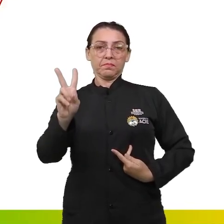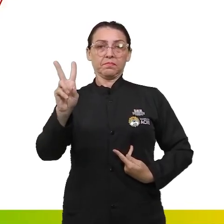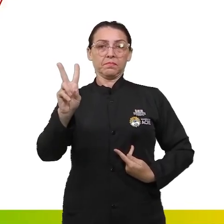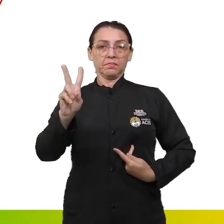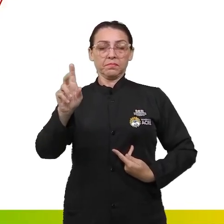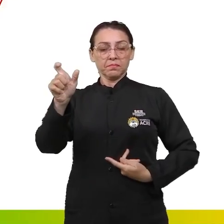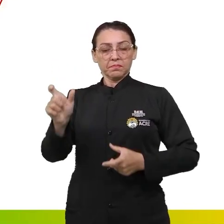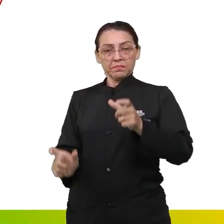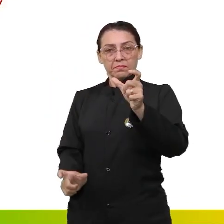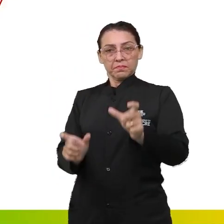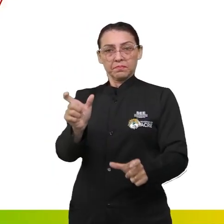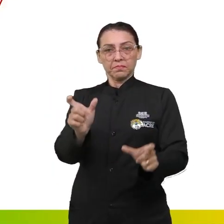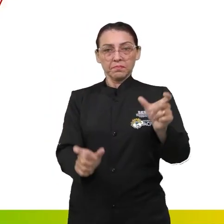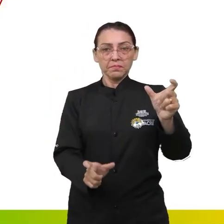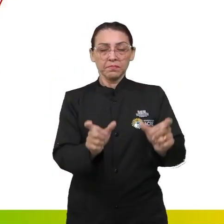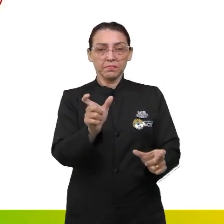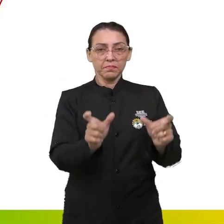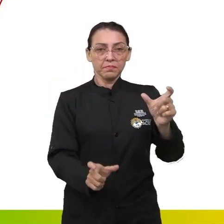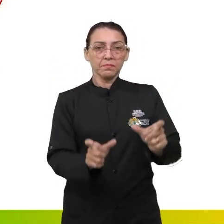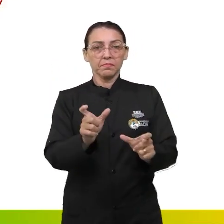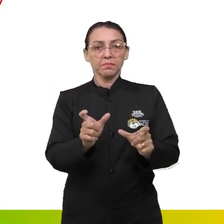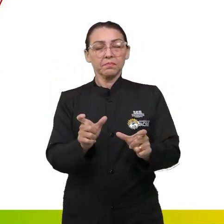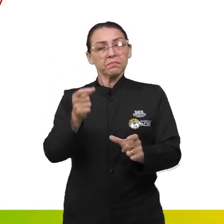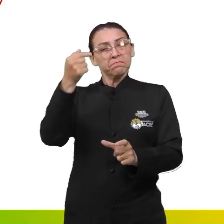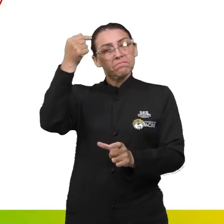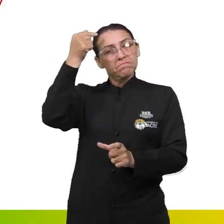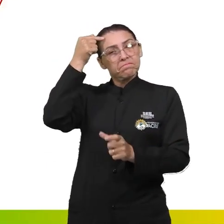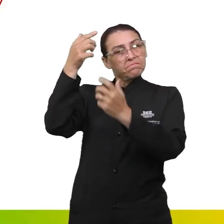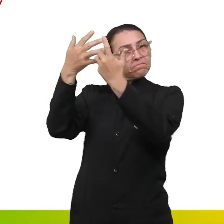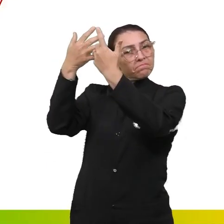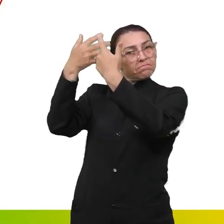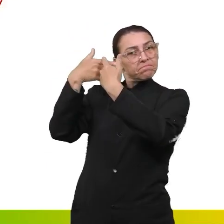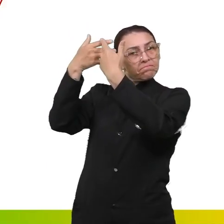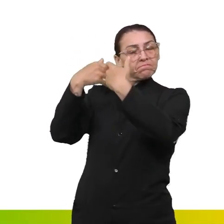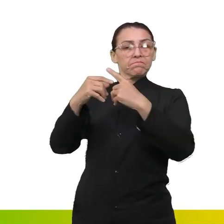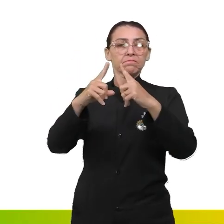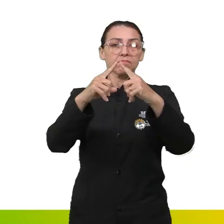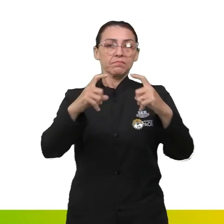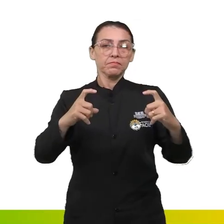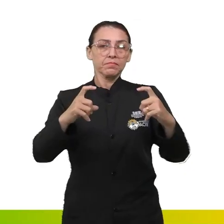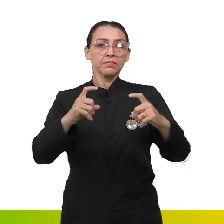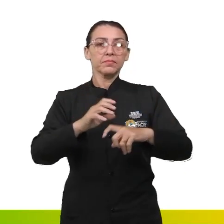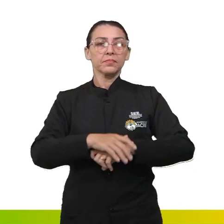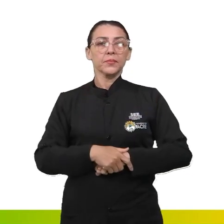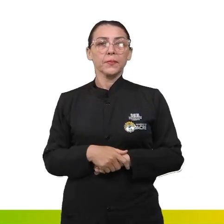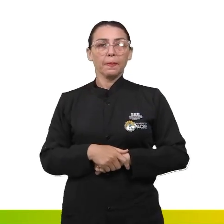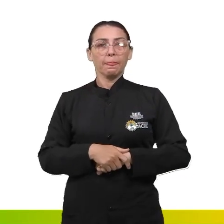ser humano, a valorização do racional, do científico.